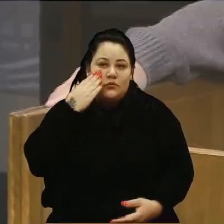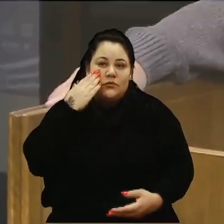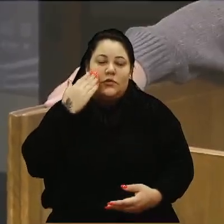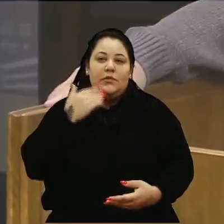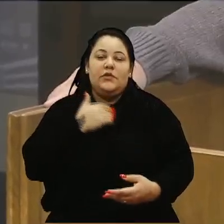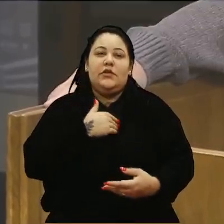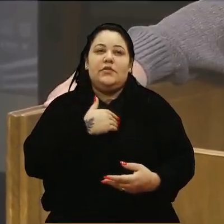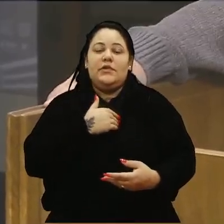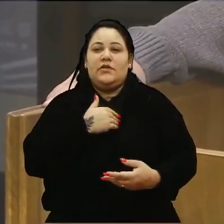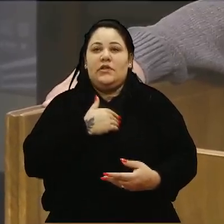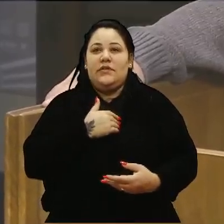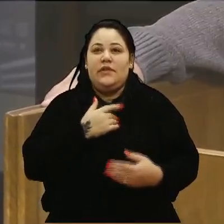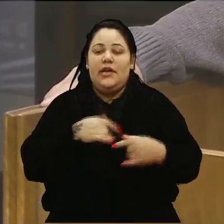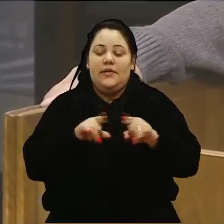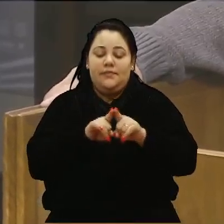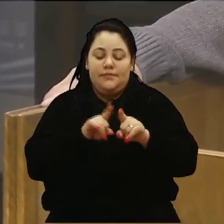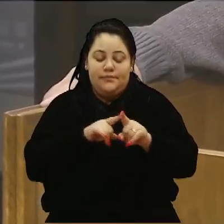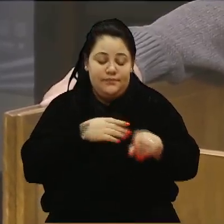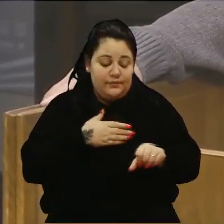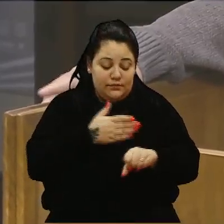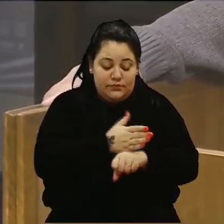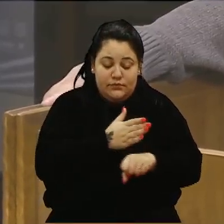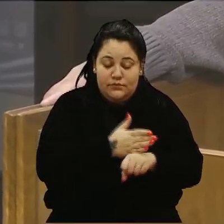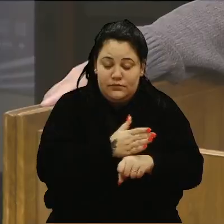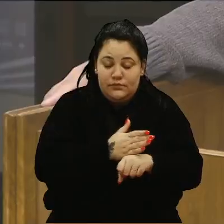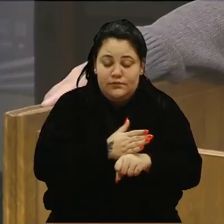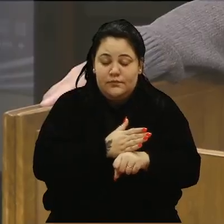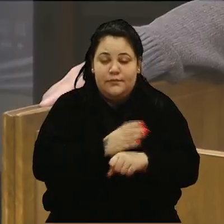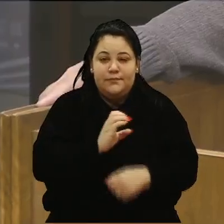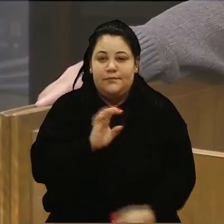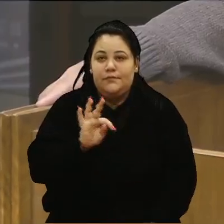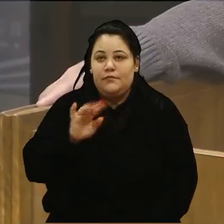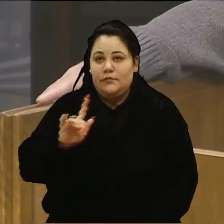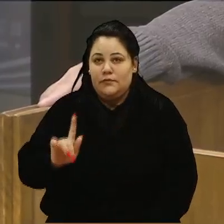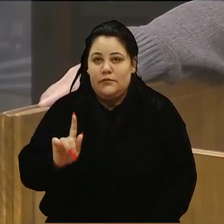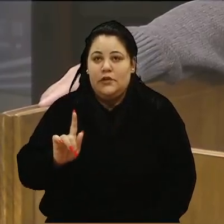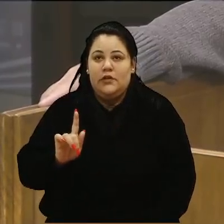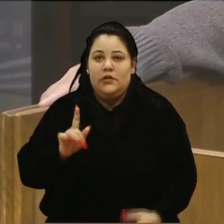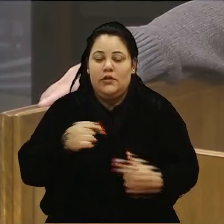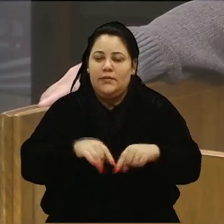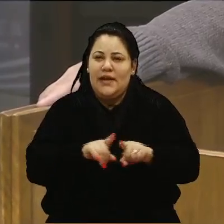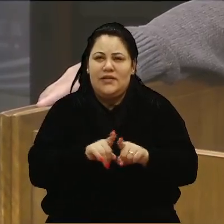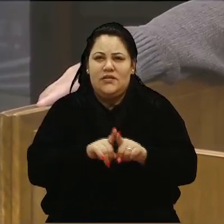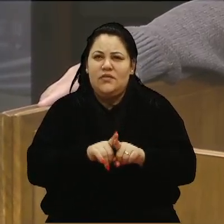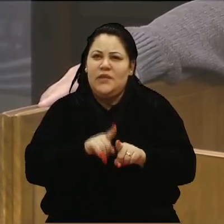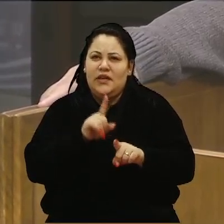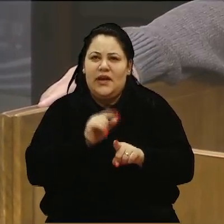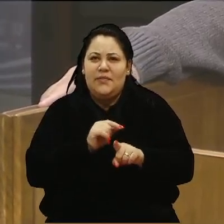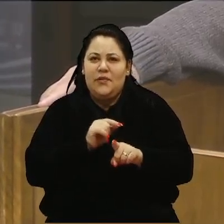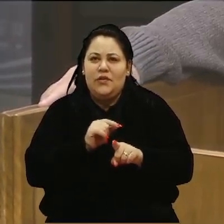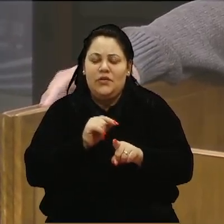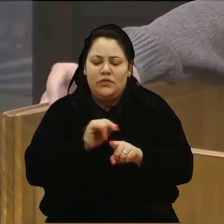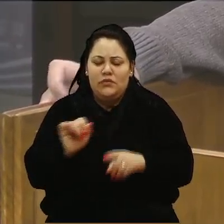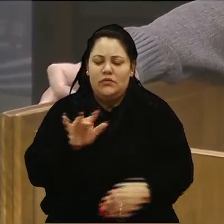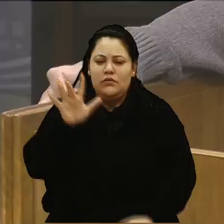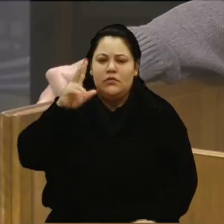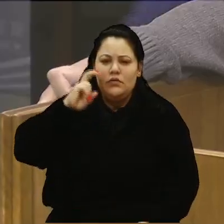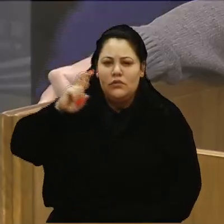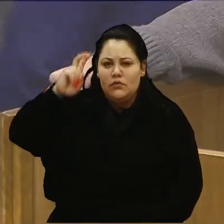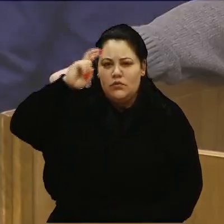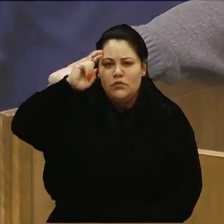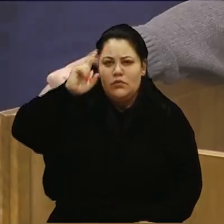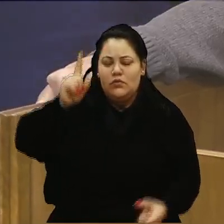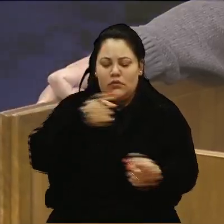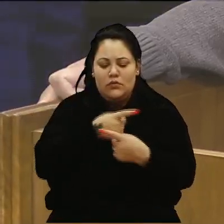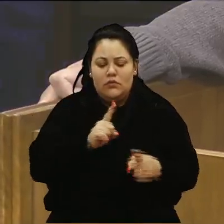CTGs, desde criança aprendi com meus pais, com minha família, a valorizar a nossa cultura, a nossa música e a nossa história.